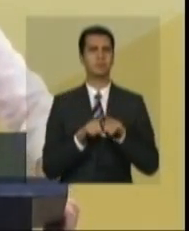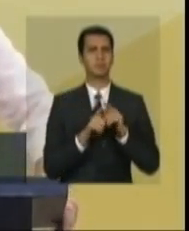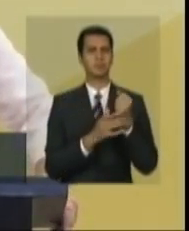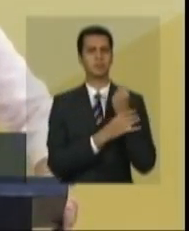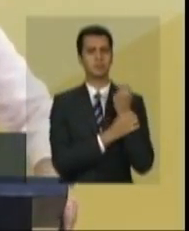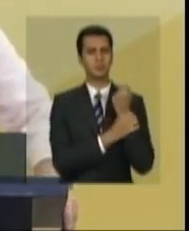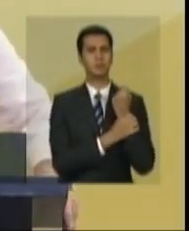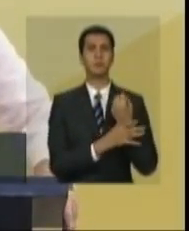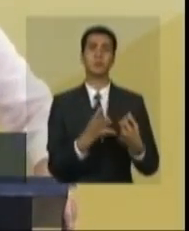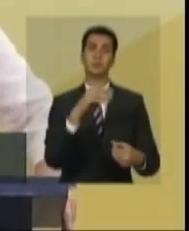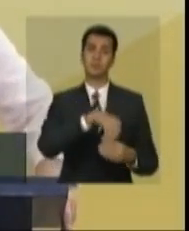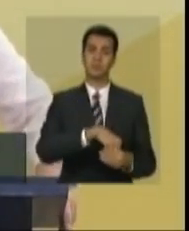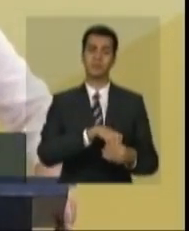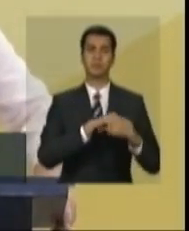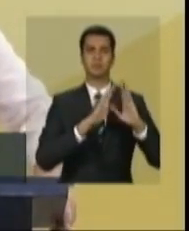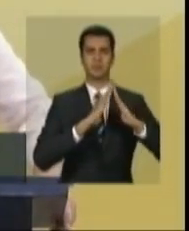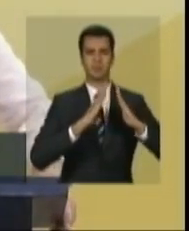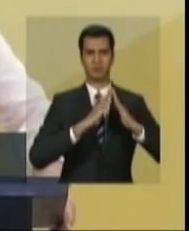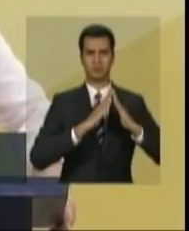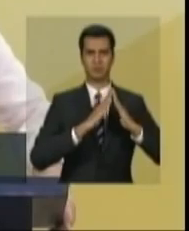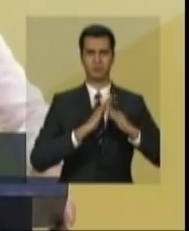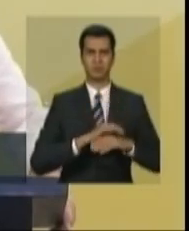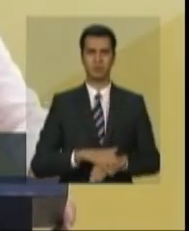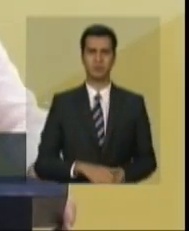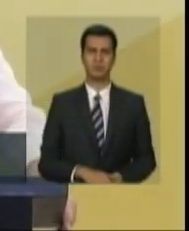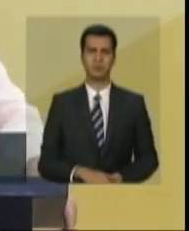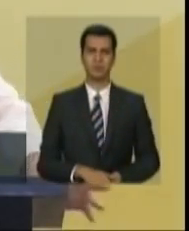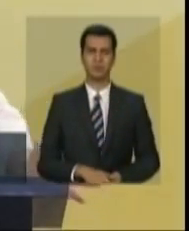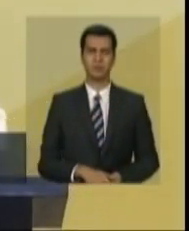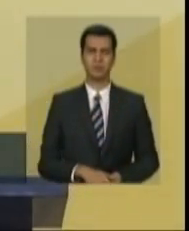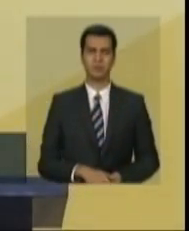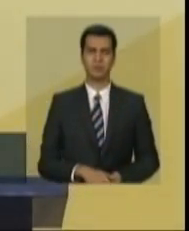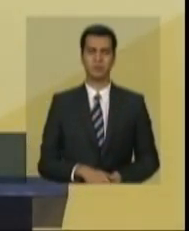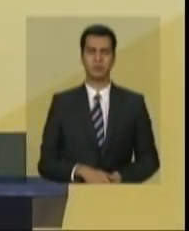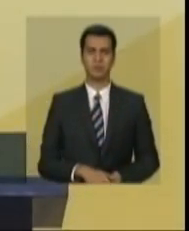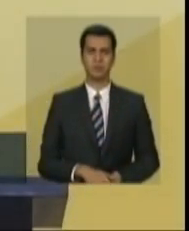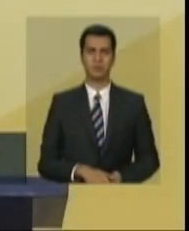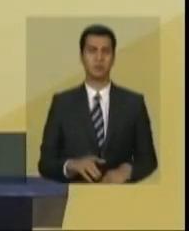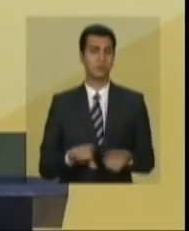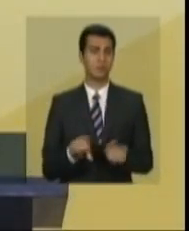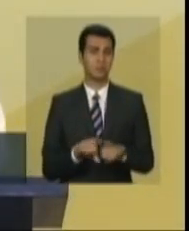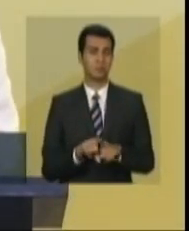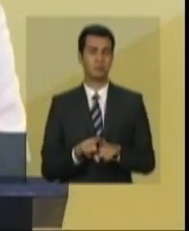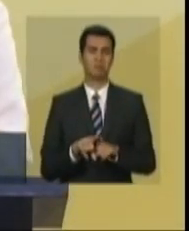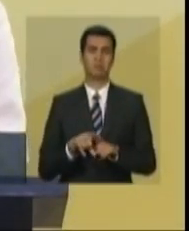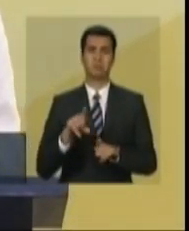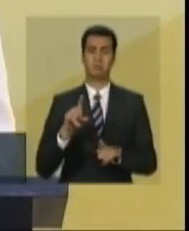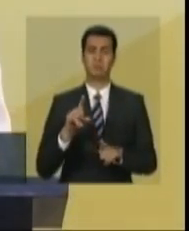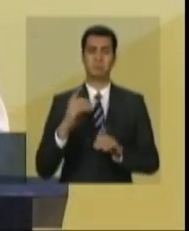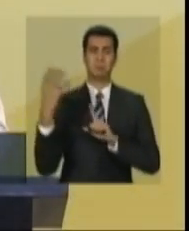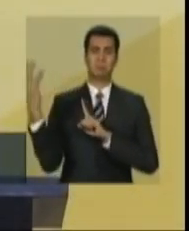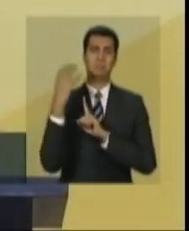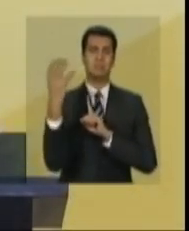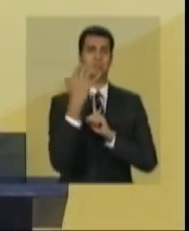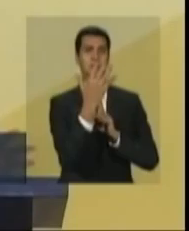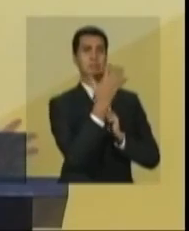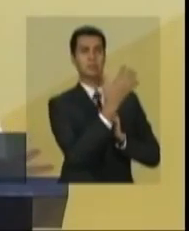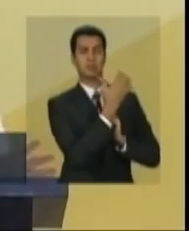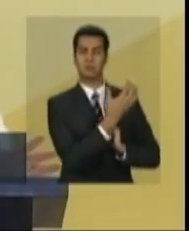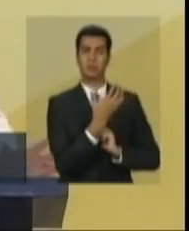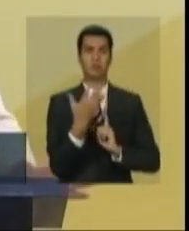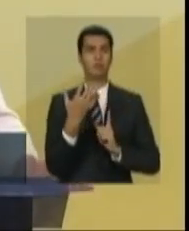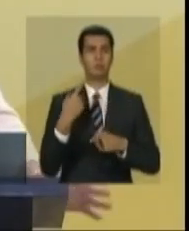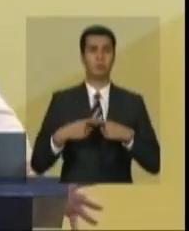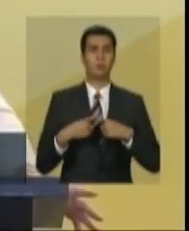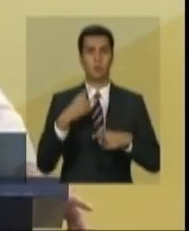estar em casa dá a cada um de nós. E sem as pressões psicológicas que sempre que a gente está no